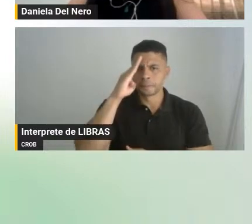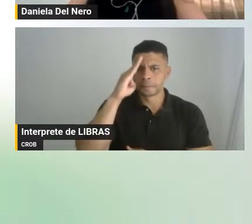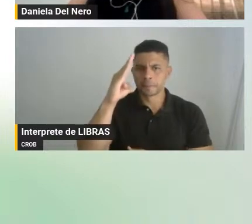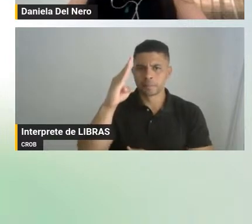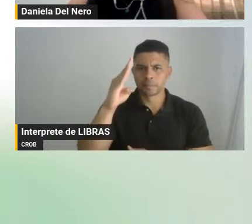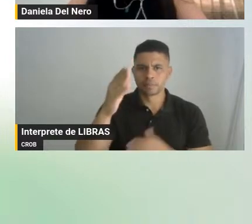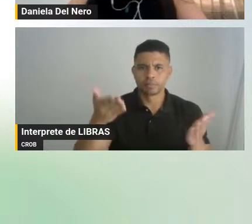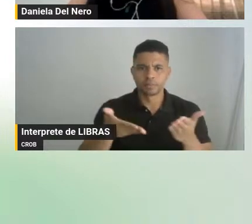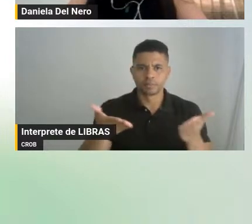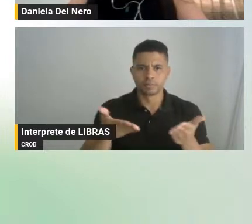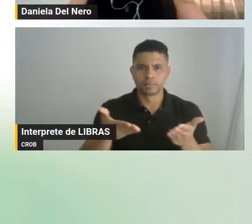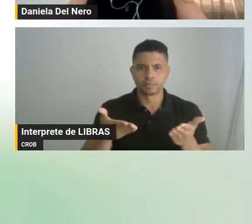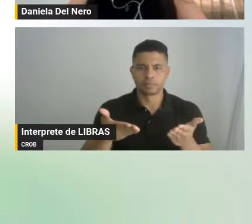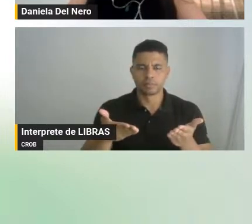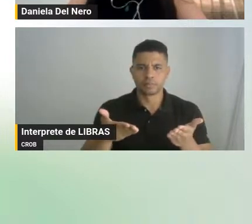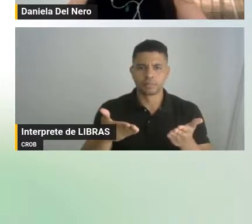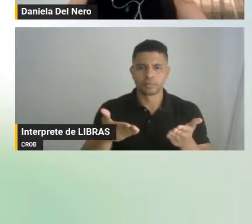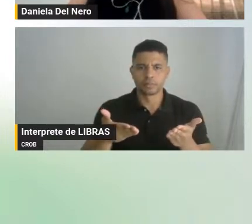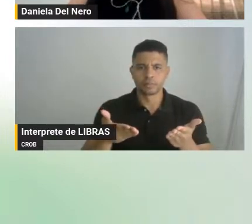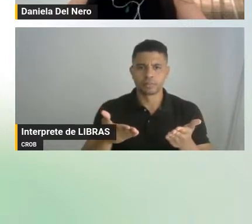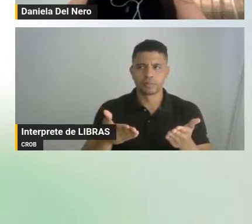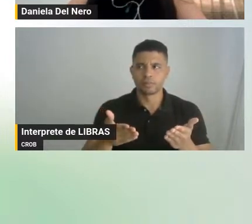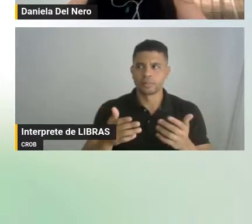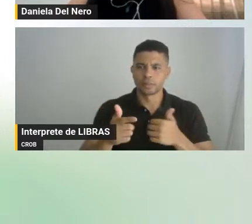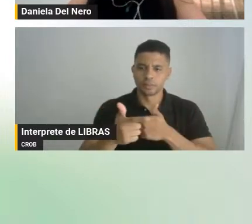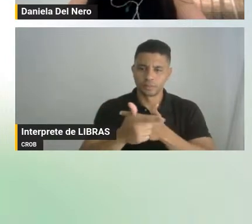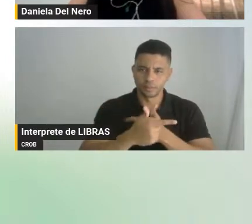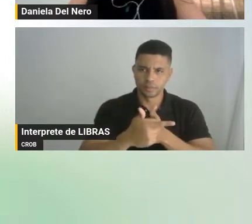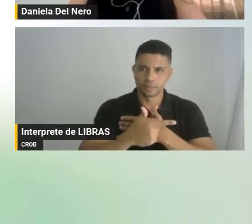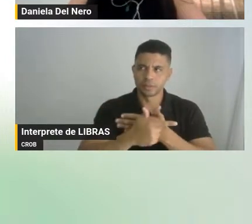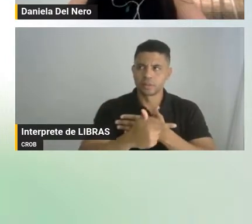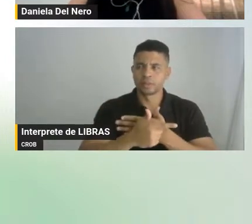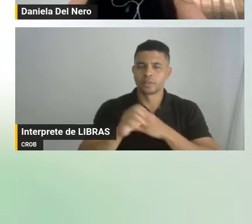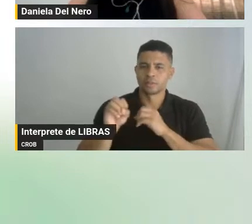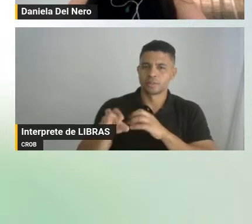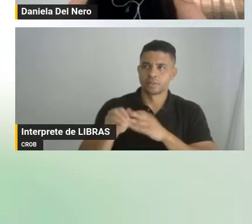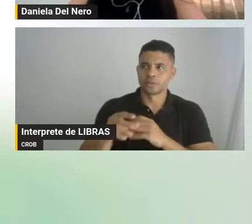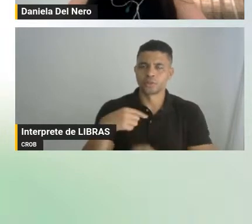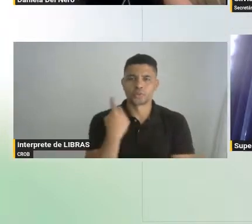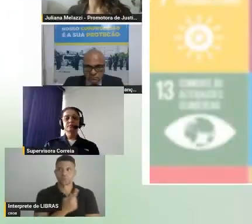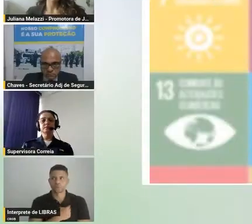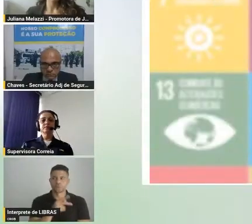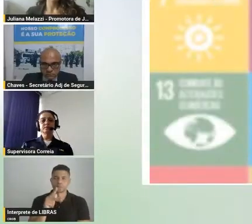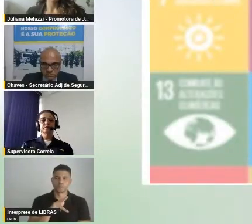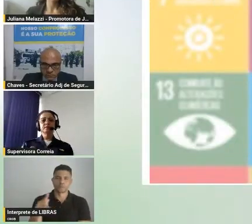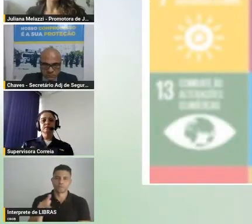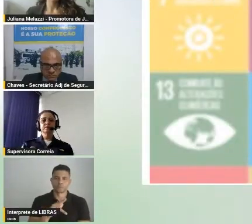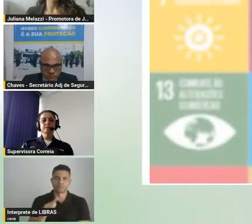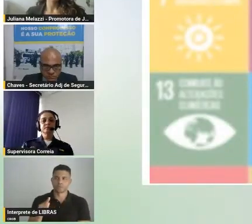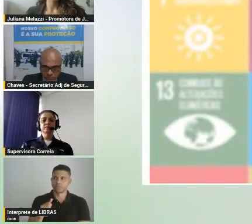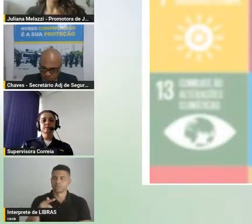nós tratarmos um pouco do papel da educação e de nós, educadores, na construção